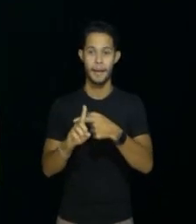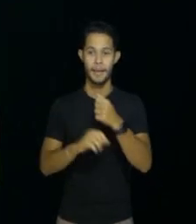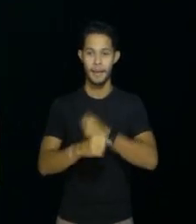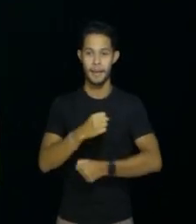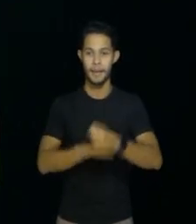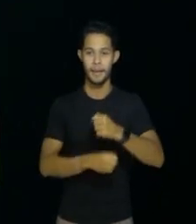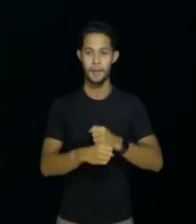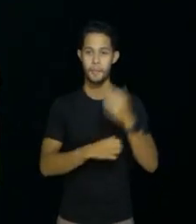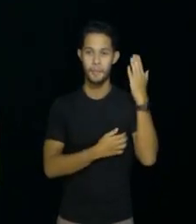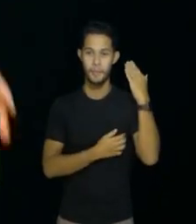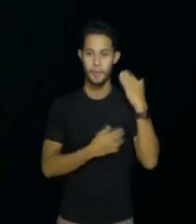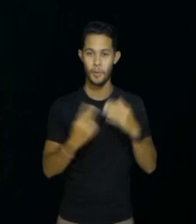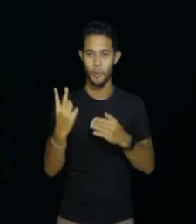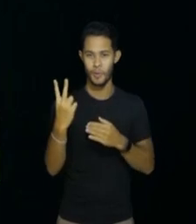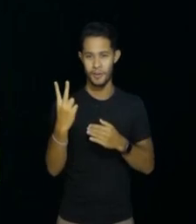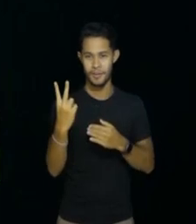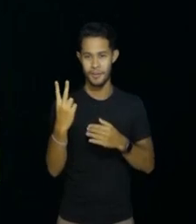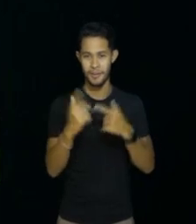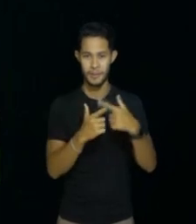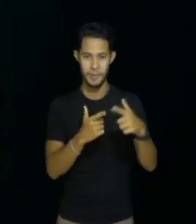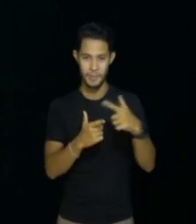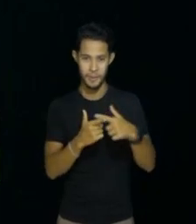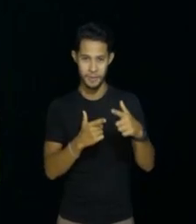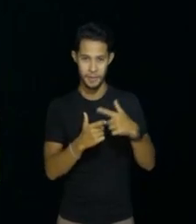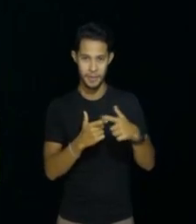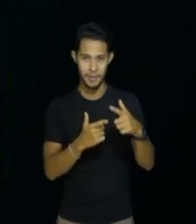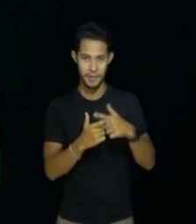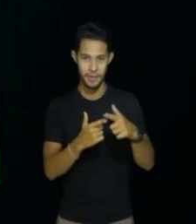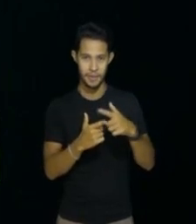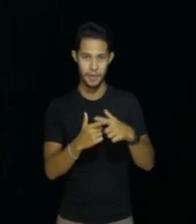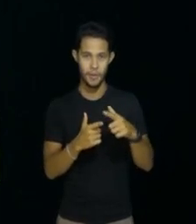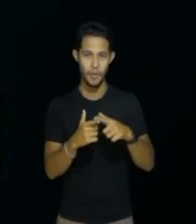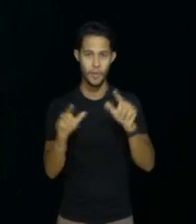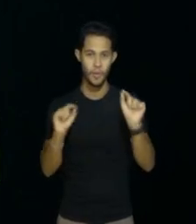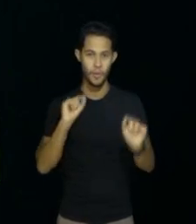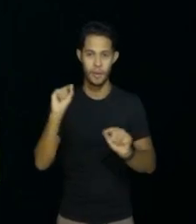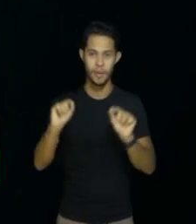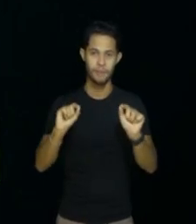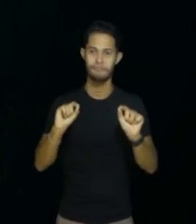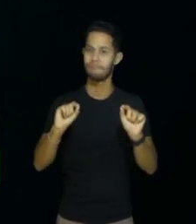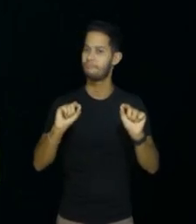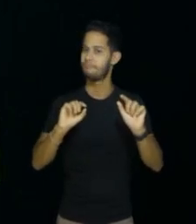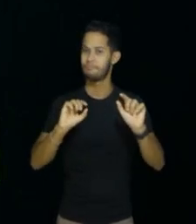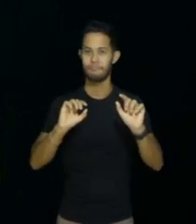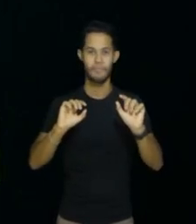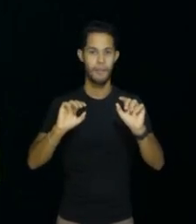em que o Vale do Itajaí foi acometido por desastres naturais,